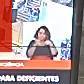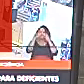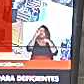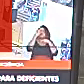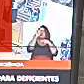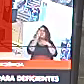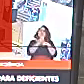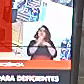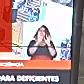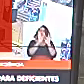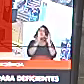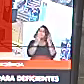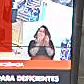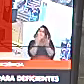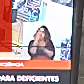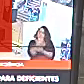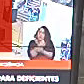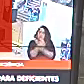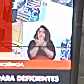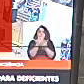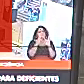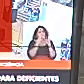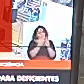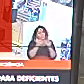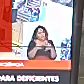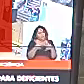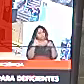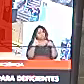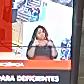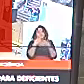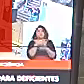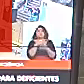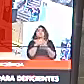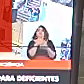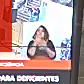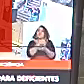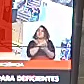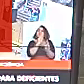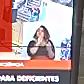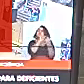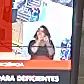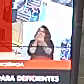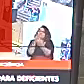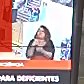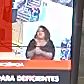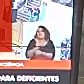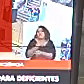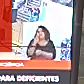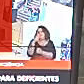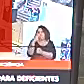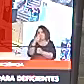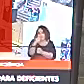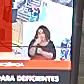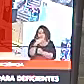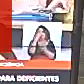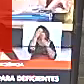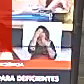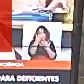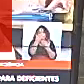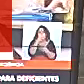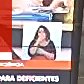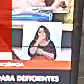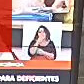bonita, família honrada, e ele realmente conseguiu os objetivos da vida dele. Obrigado, Gustavo.